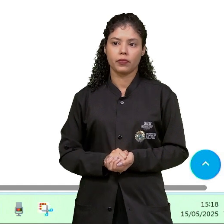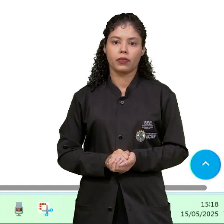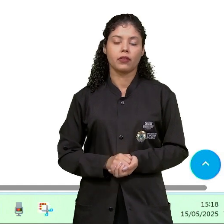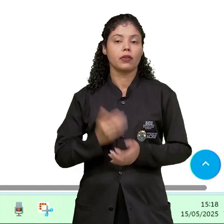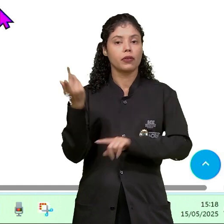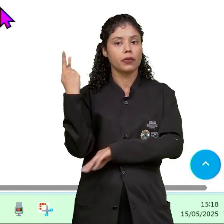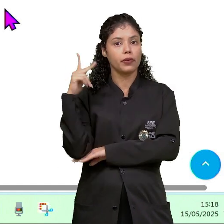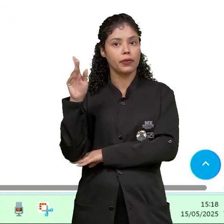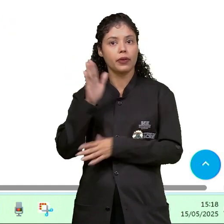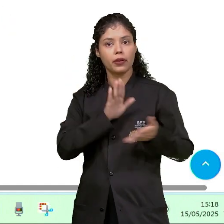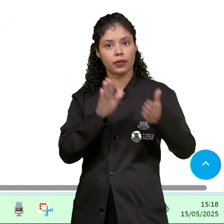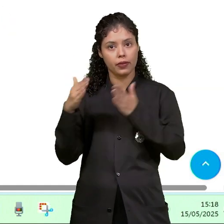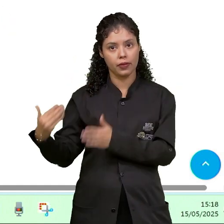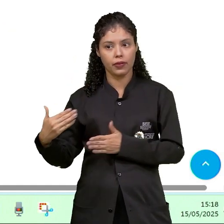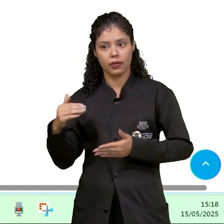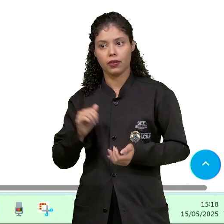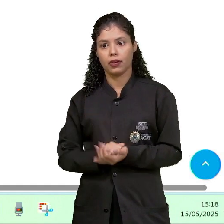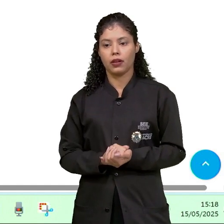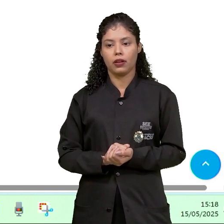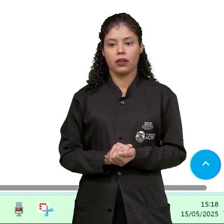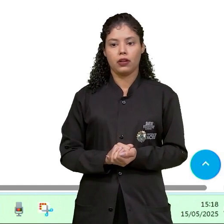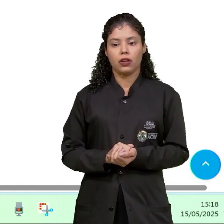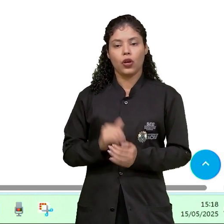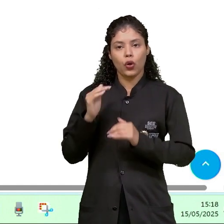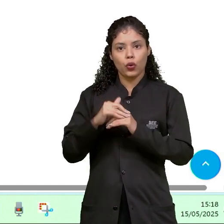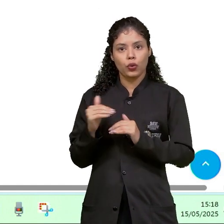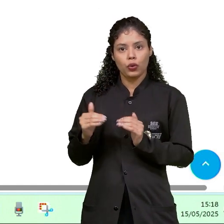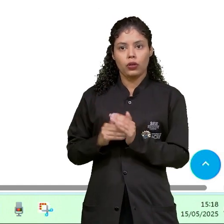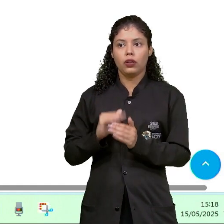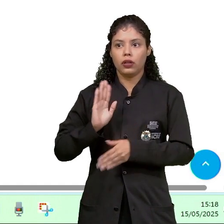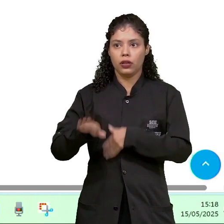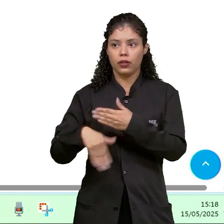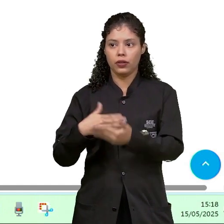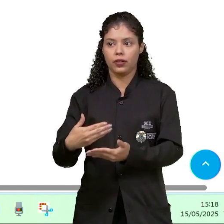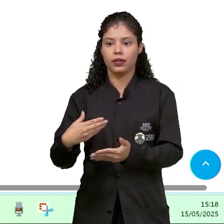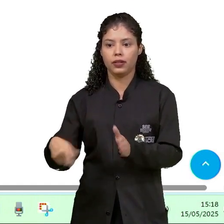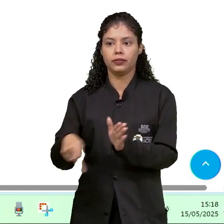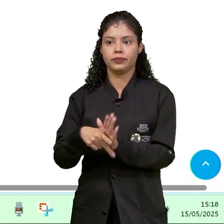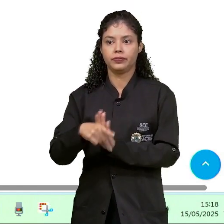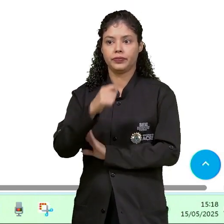período. Então tá aqui, ó, todos eles, processos que estão aqui, ó,